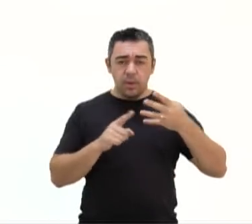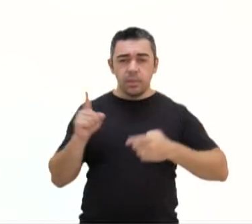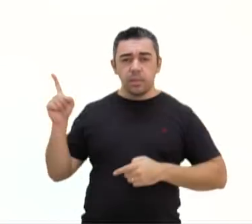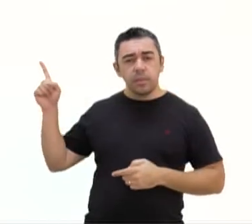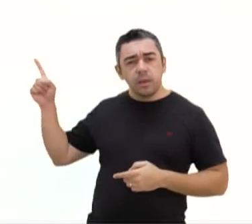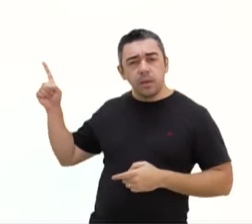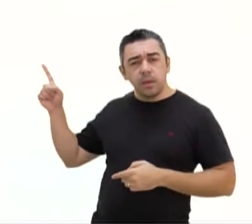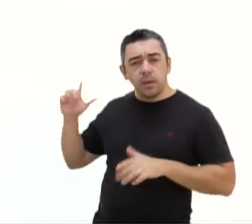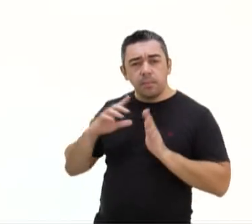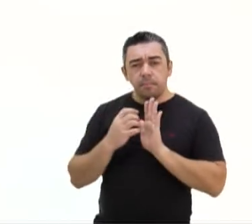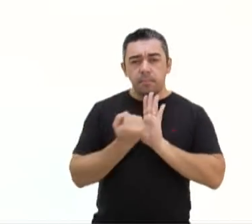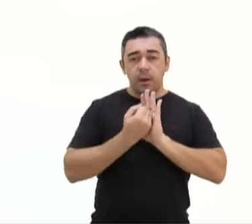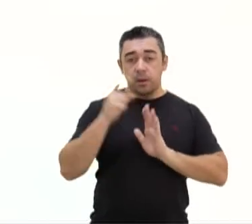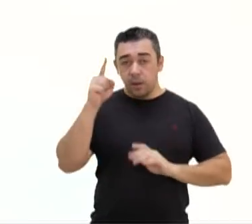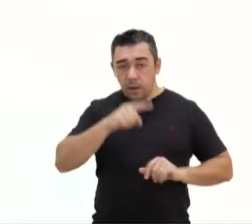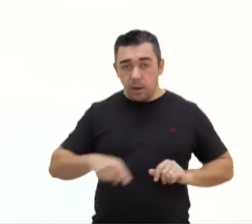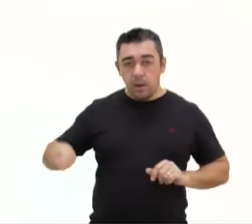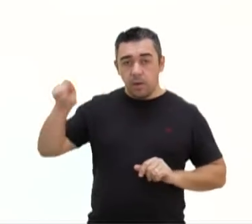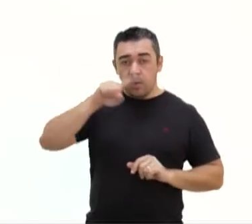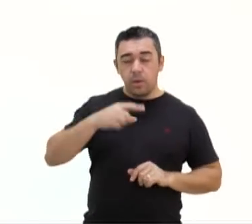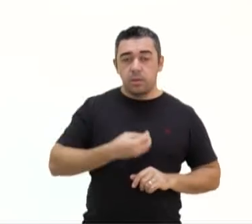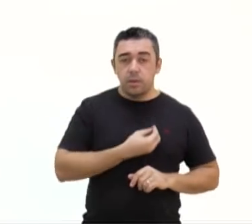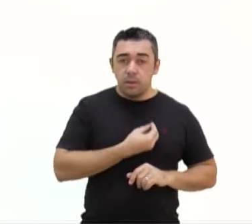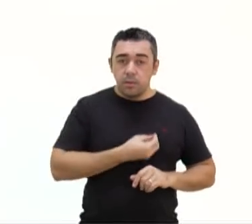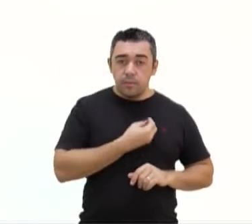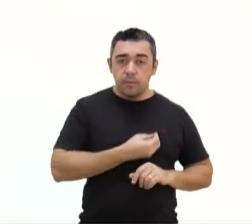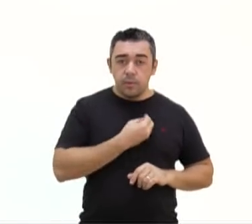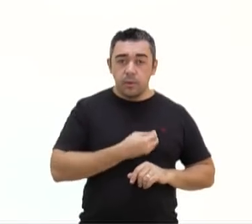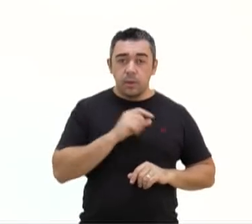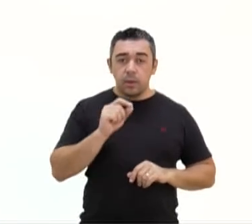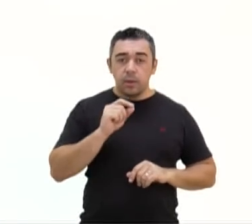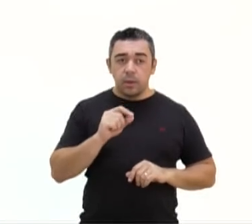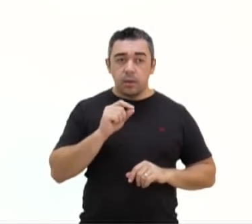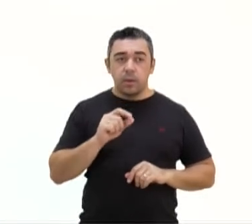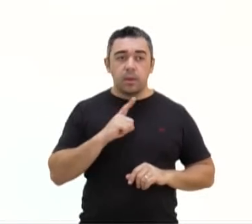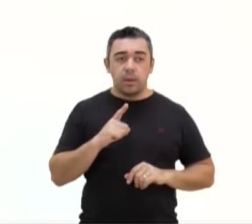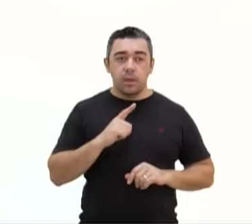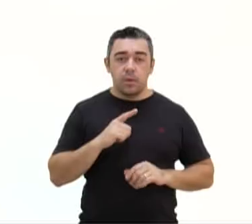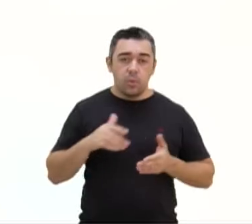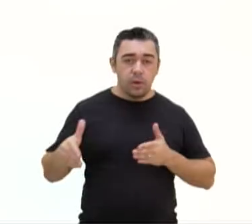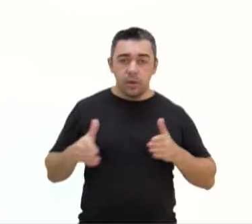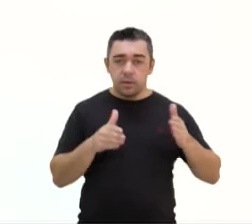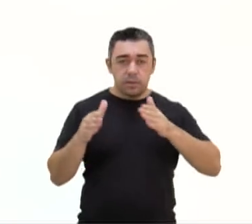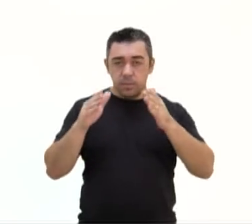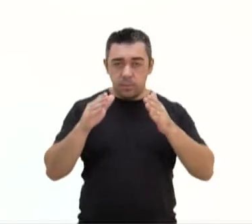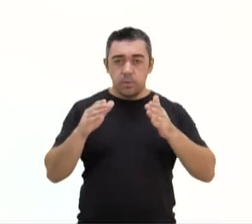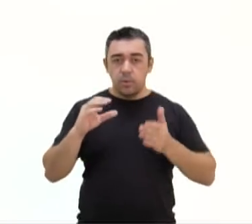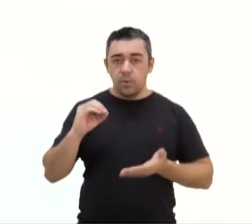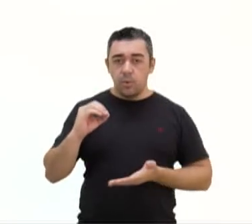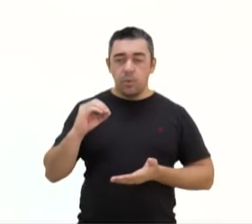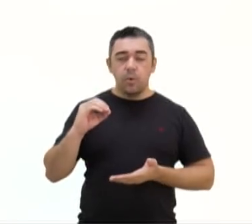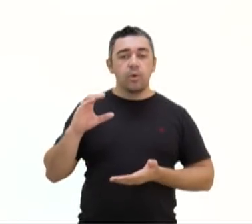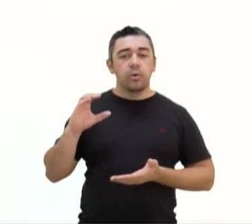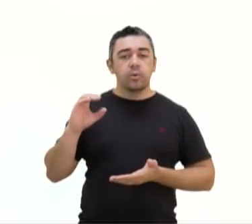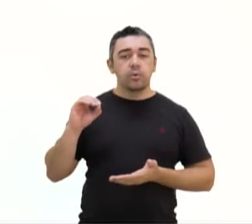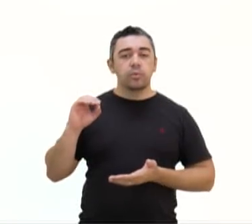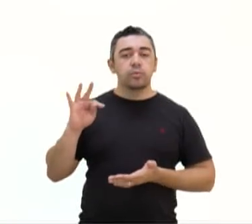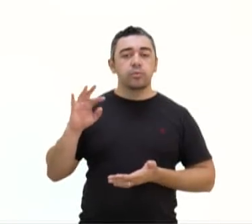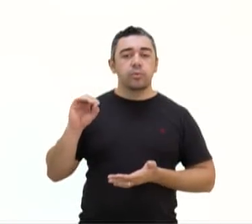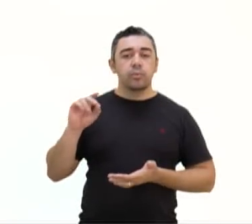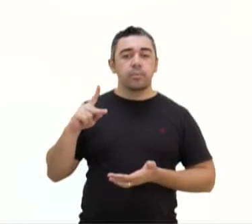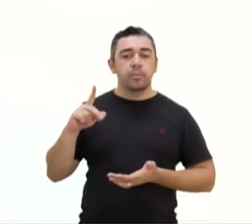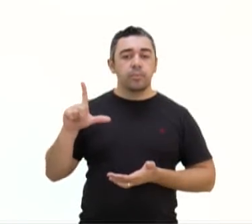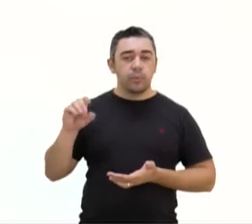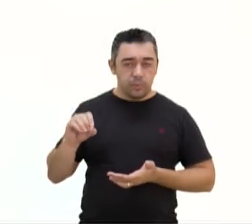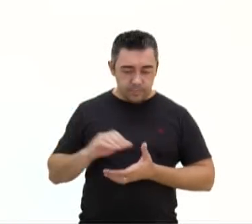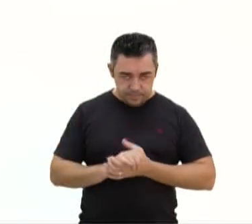um símbolo budista, a roda da vida, que lembra o caminho óctuplo. Não se preocupe, vamos falar de tudo isso